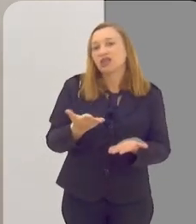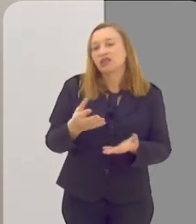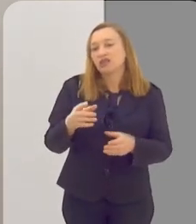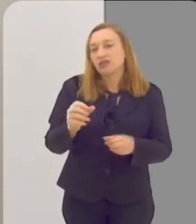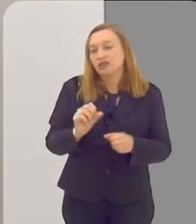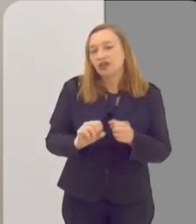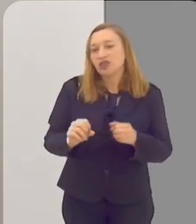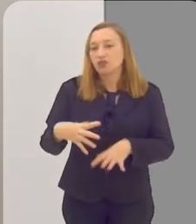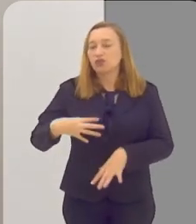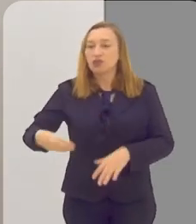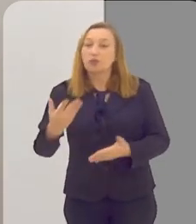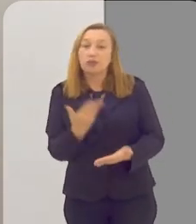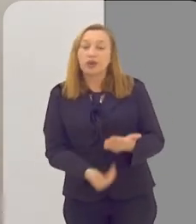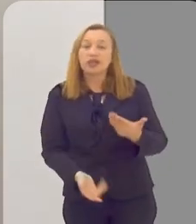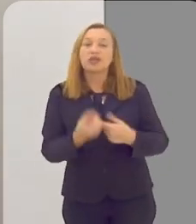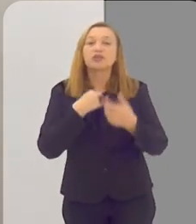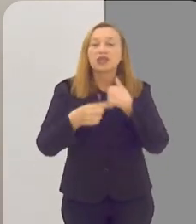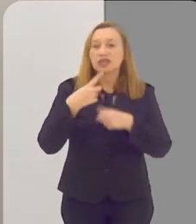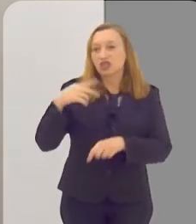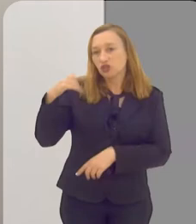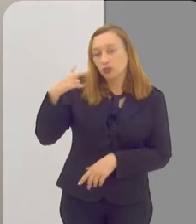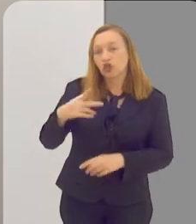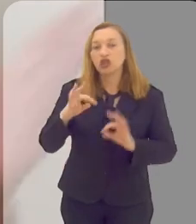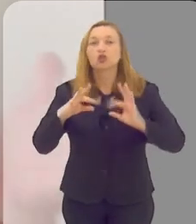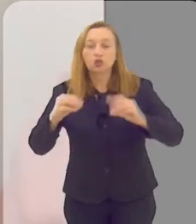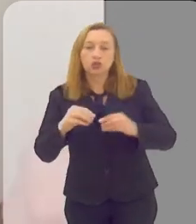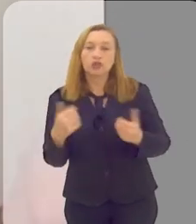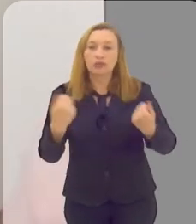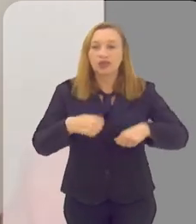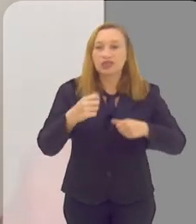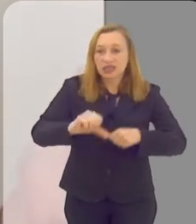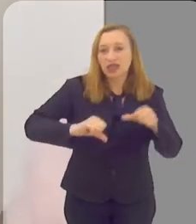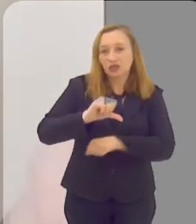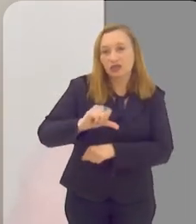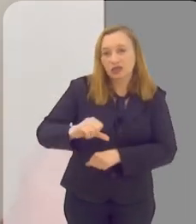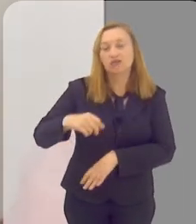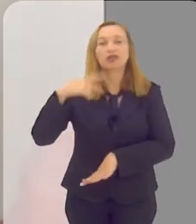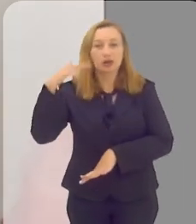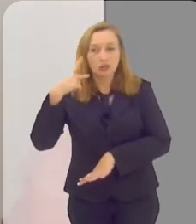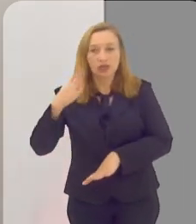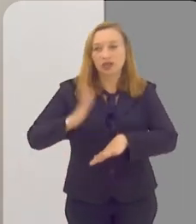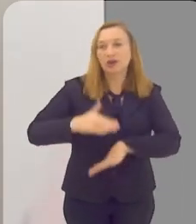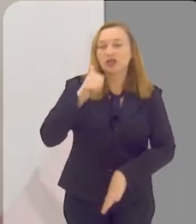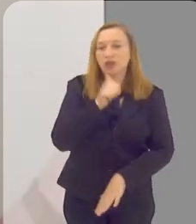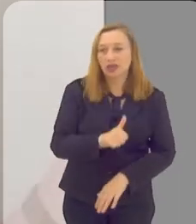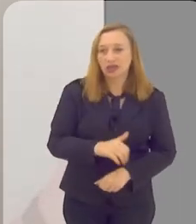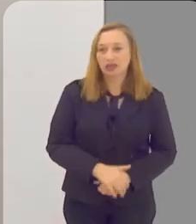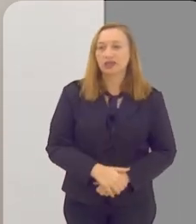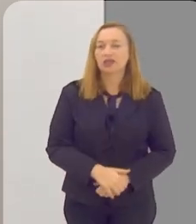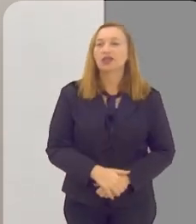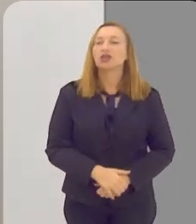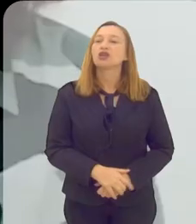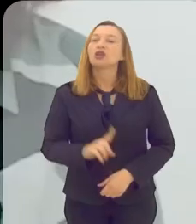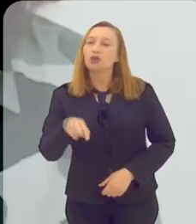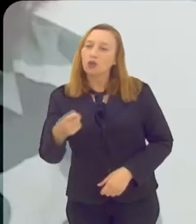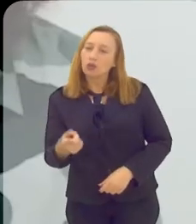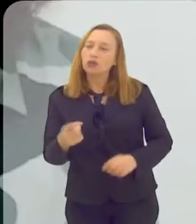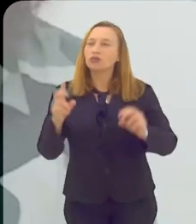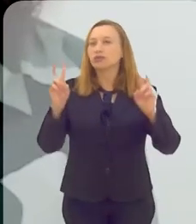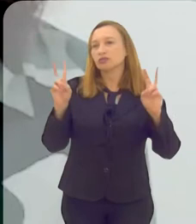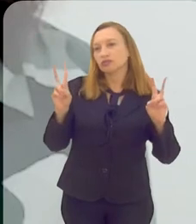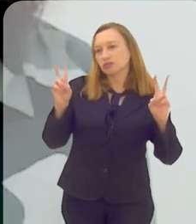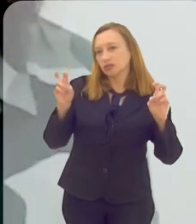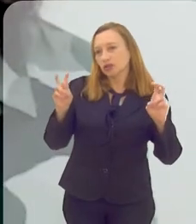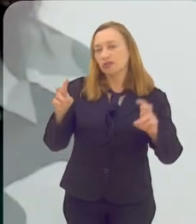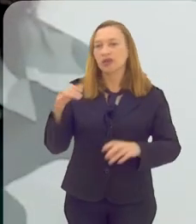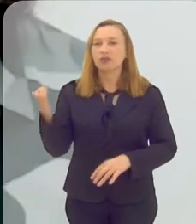desencorajando essa nova geração a fazer parte da política. E tudo que a gente precisa, né? Renovação na política e mais mulheres. Tem um ponto